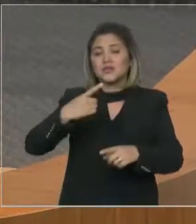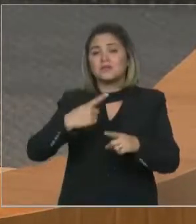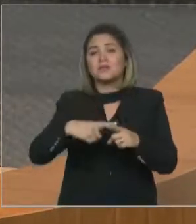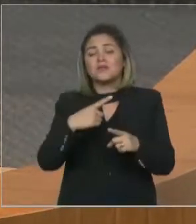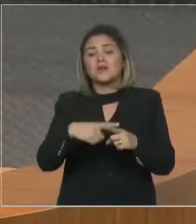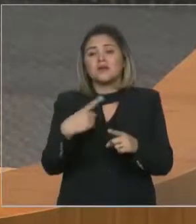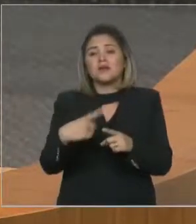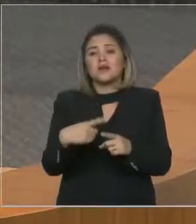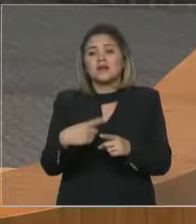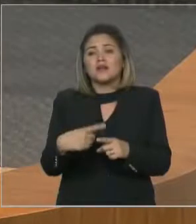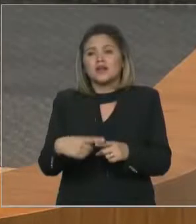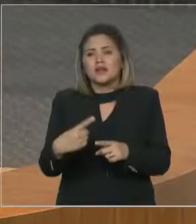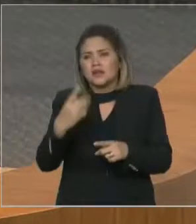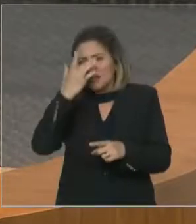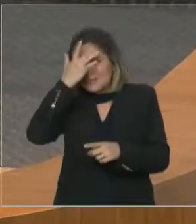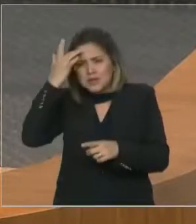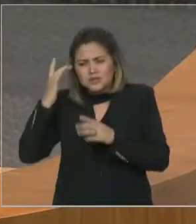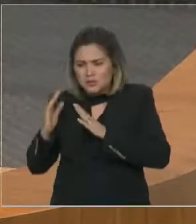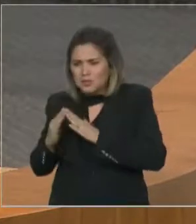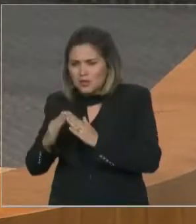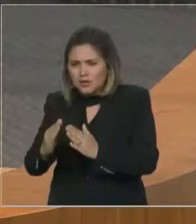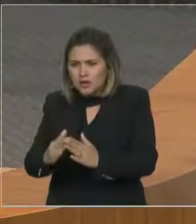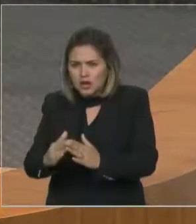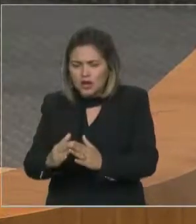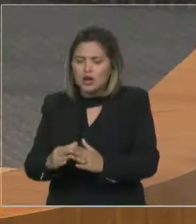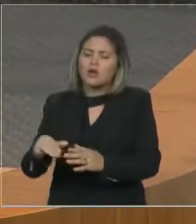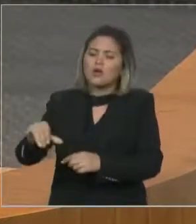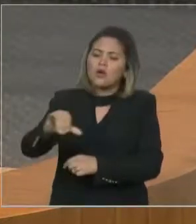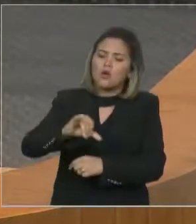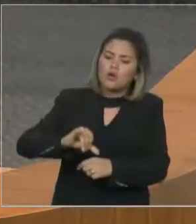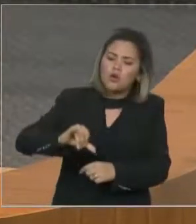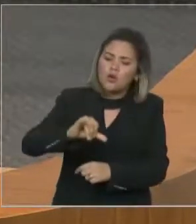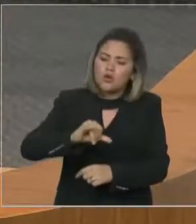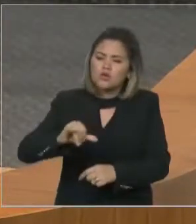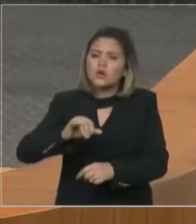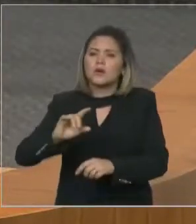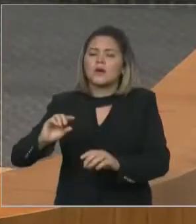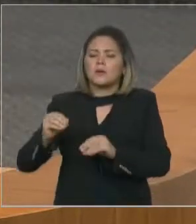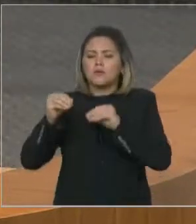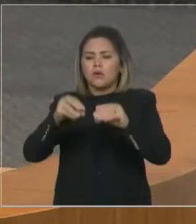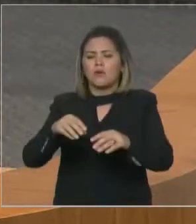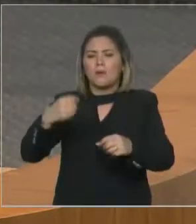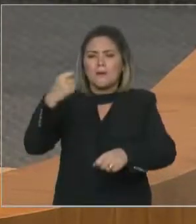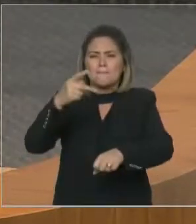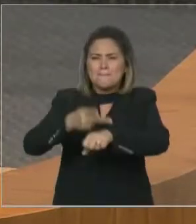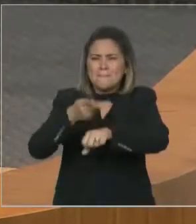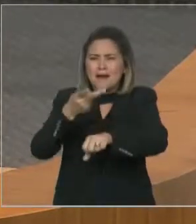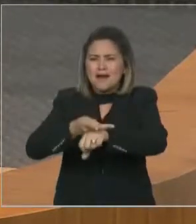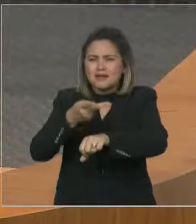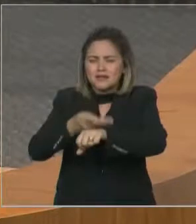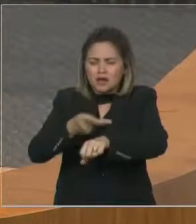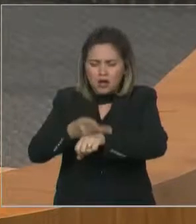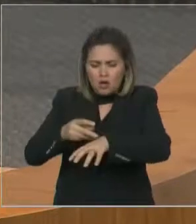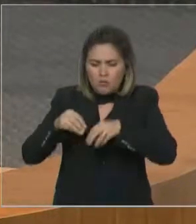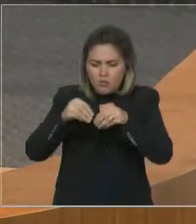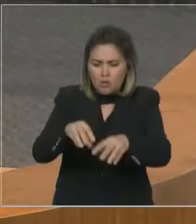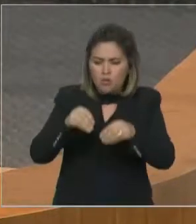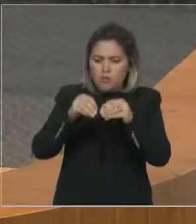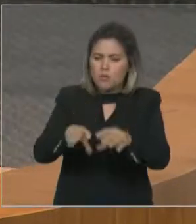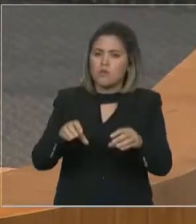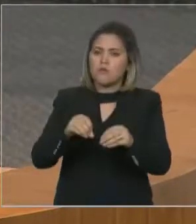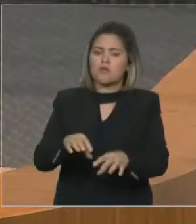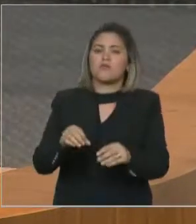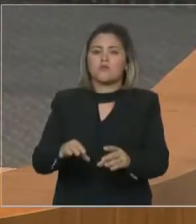o tráfego. Isso não pode continuar dessa maneira, porque eu trafego toda fim de semana